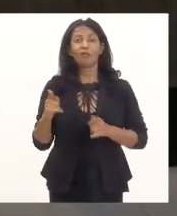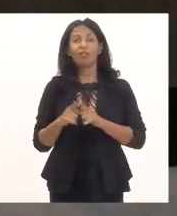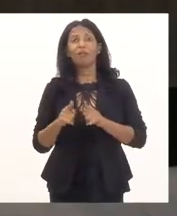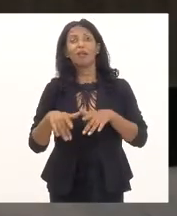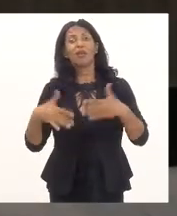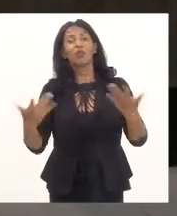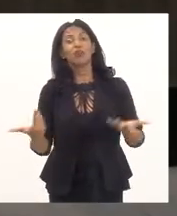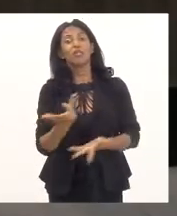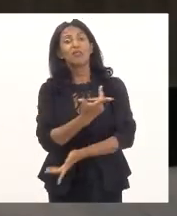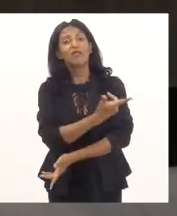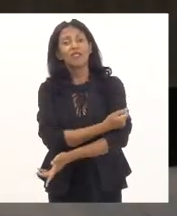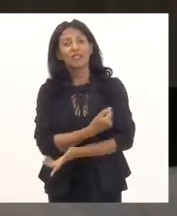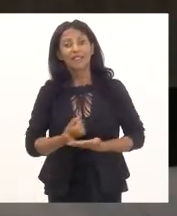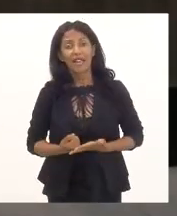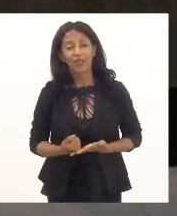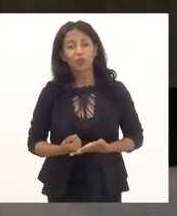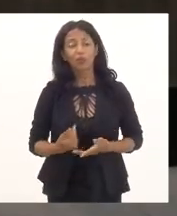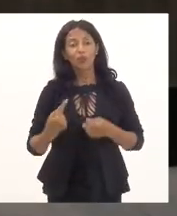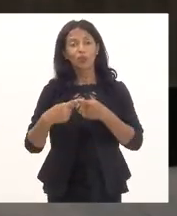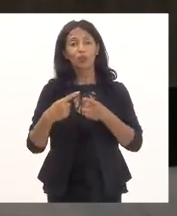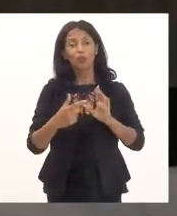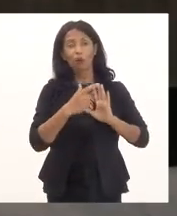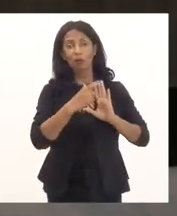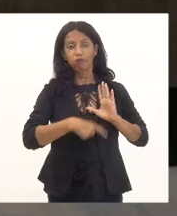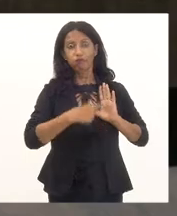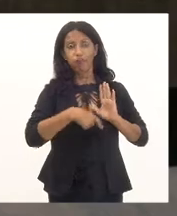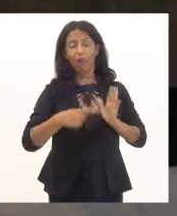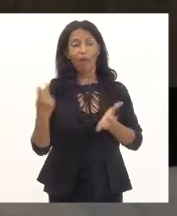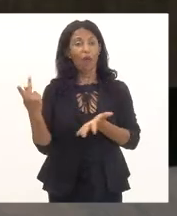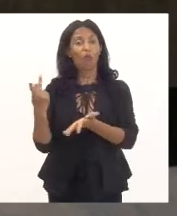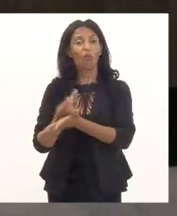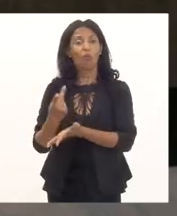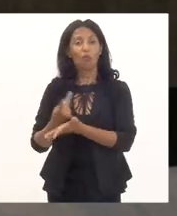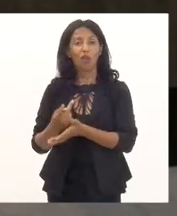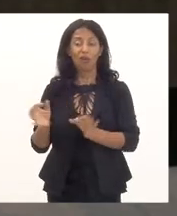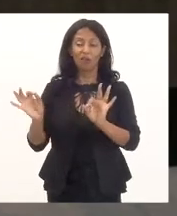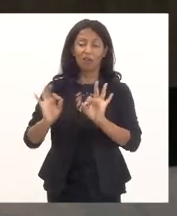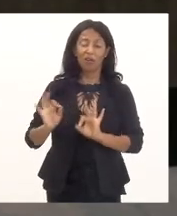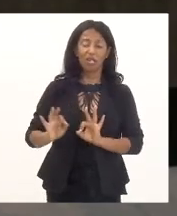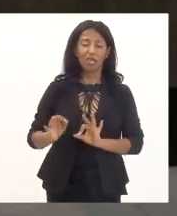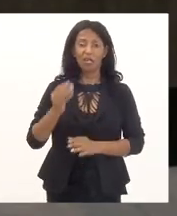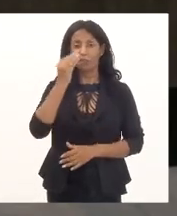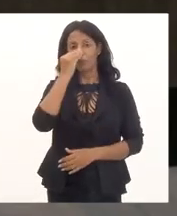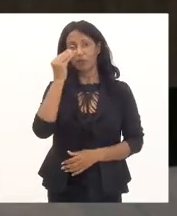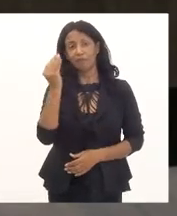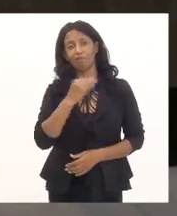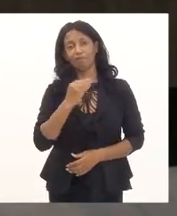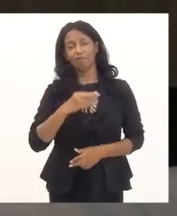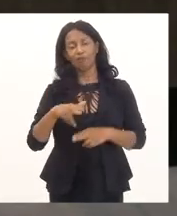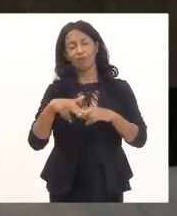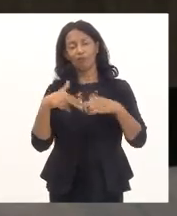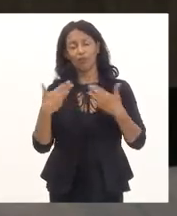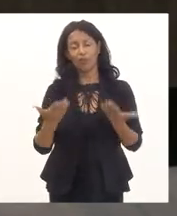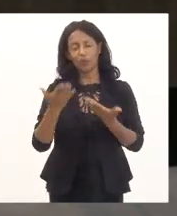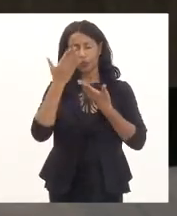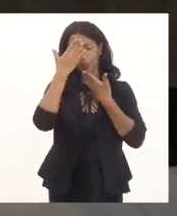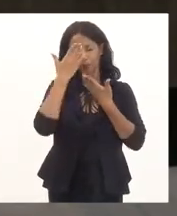vacinado. É por isso que o passaporte sanitário é um erro, porque ninguém pode ser discriminado por isso. Muito